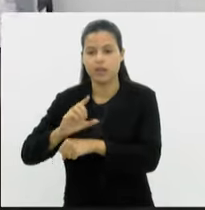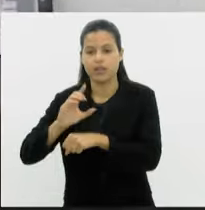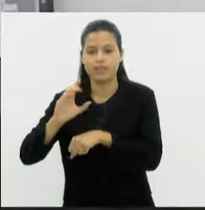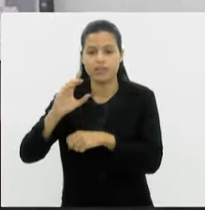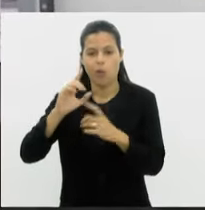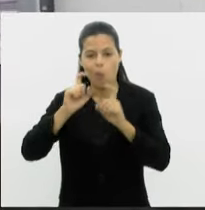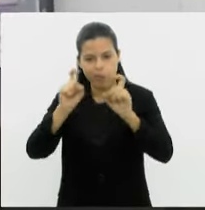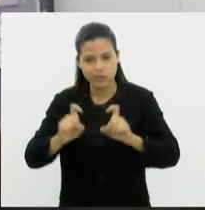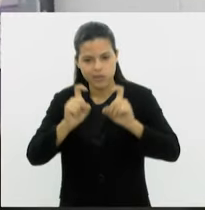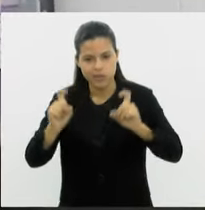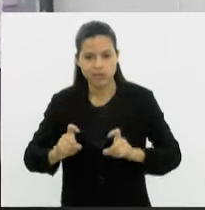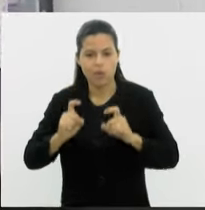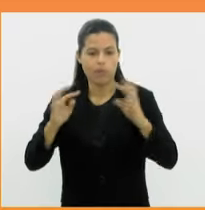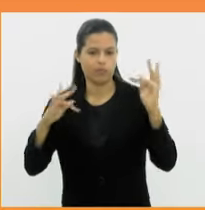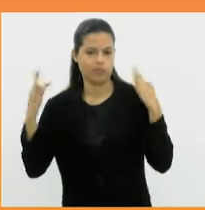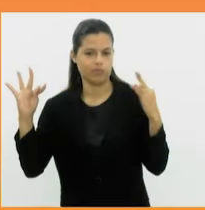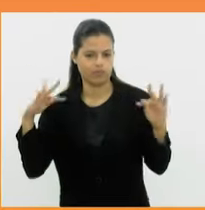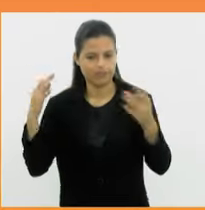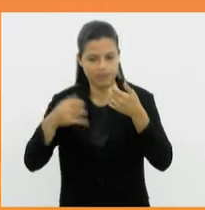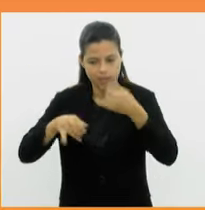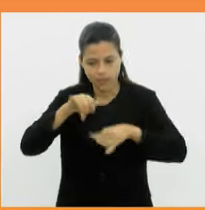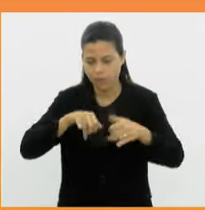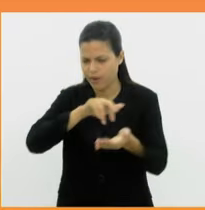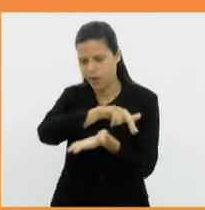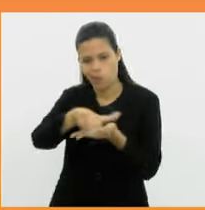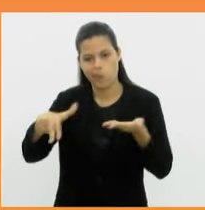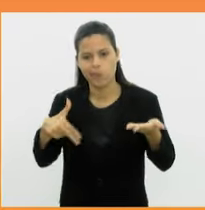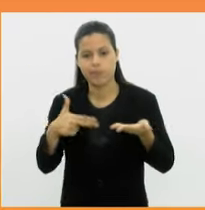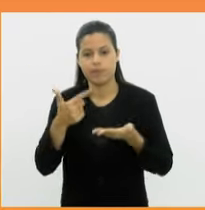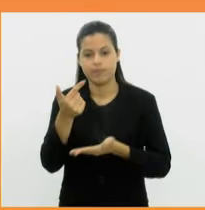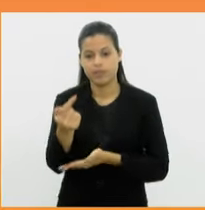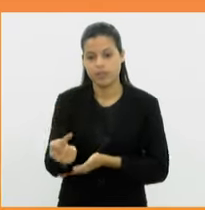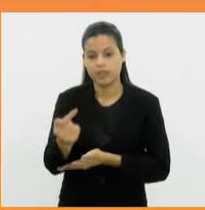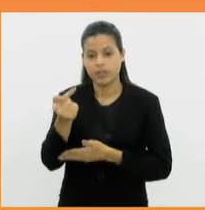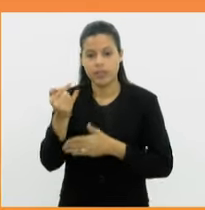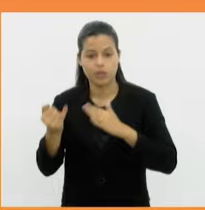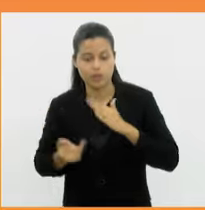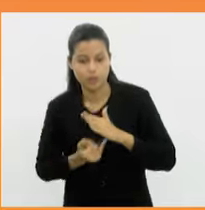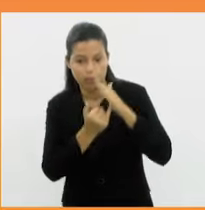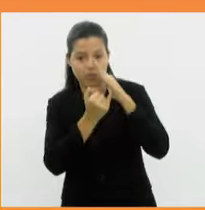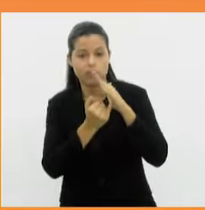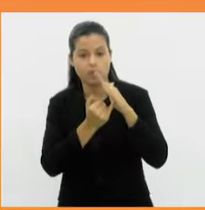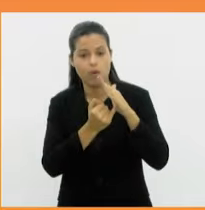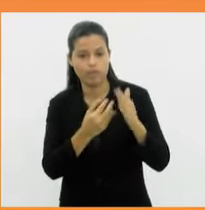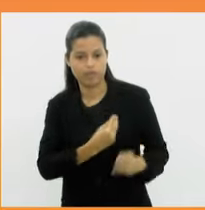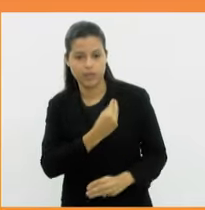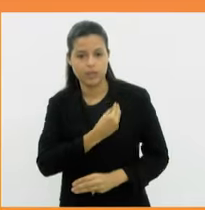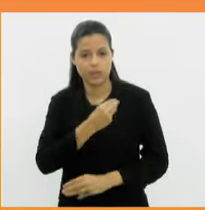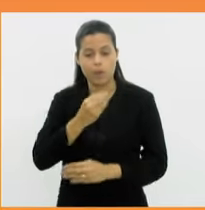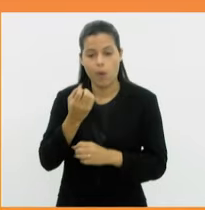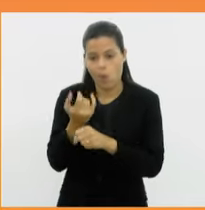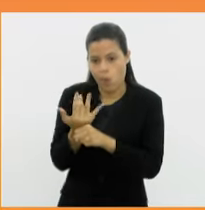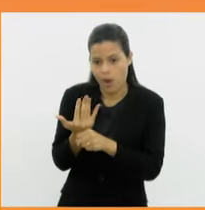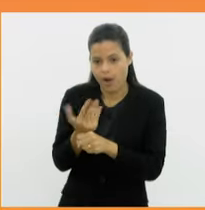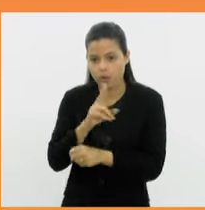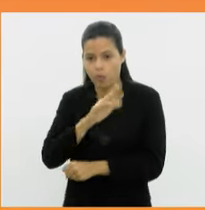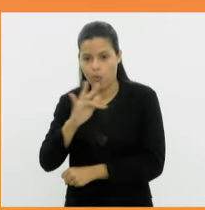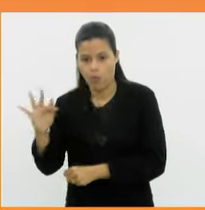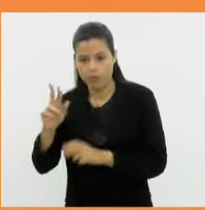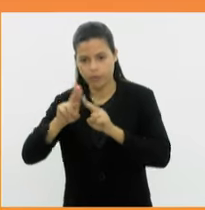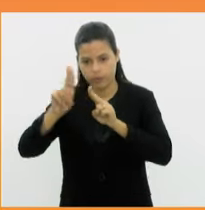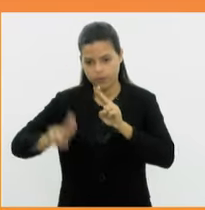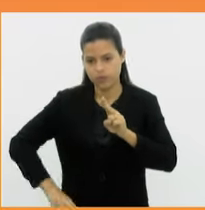turismo, química e outros. São 7 as instituições que fazem parte do consórcio CEDERJ: UERJ, UF,